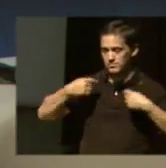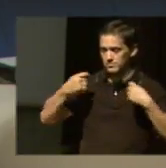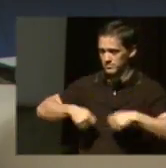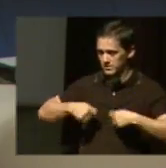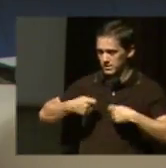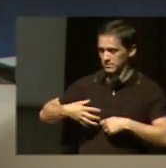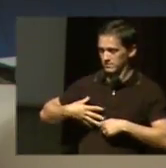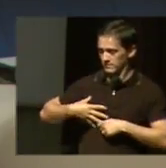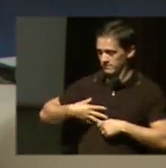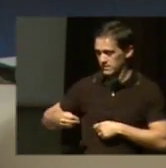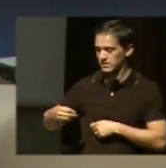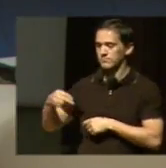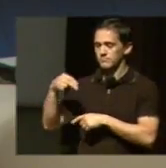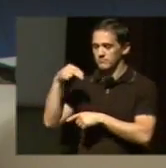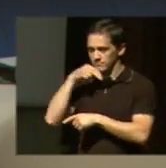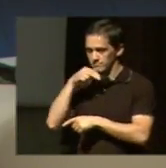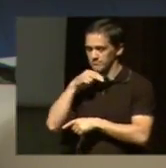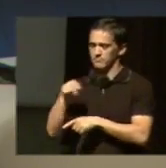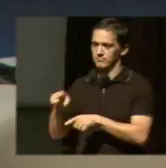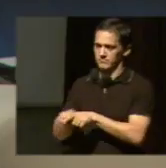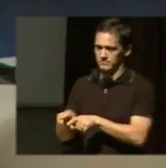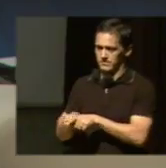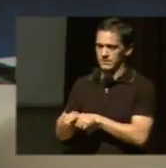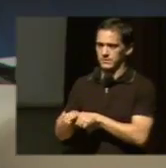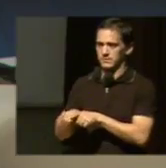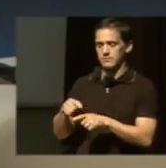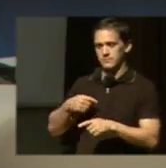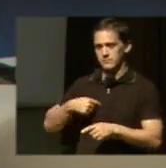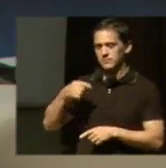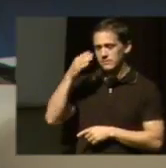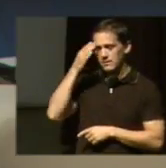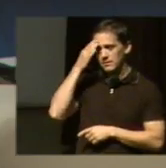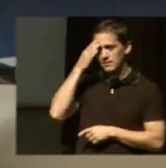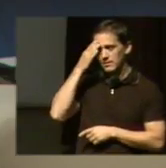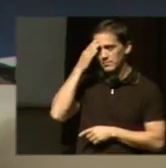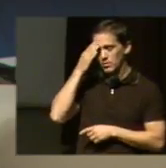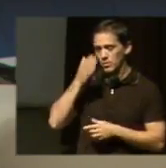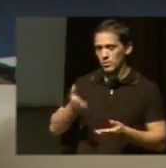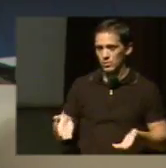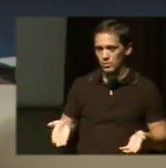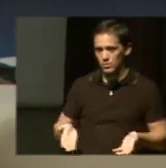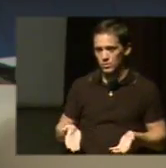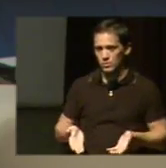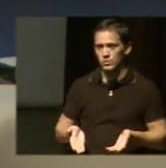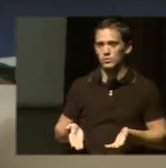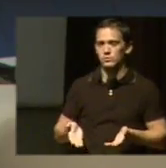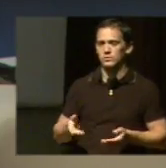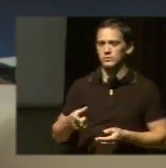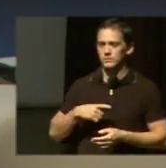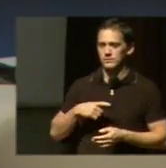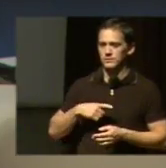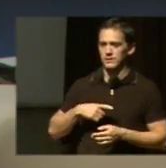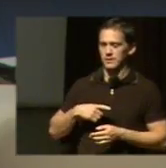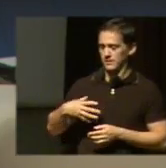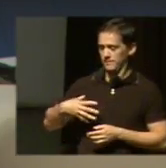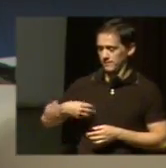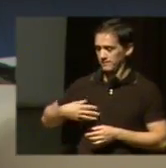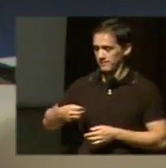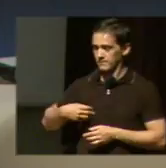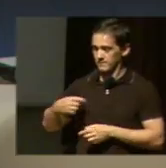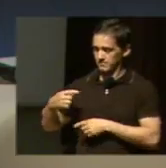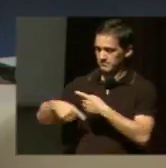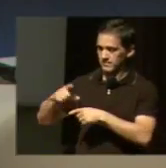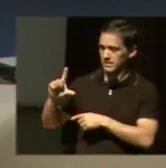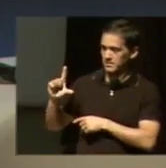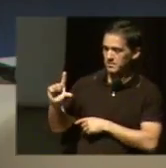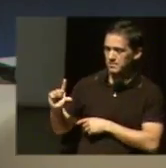preciso netos. E nós sabemos que a realidade hoje é que nós temos cada vez menos filhos e, em função